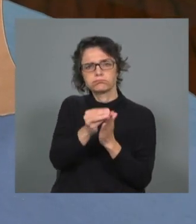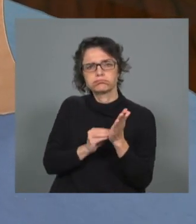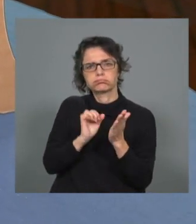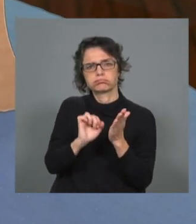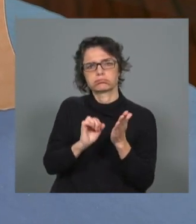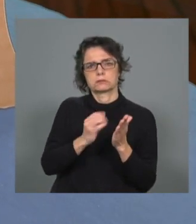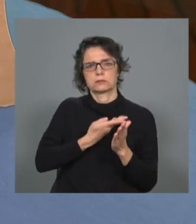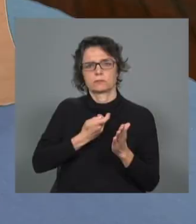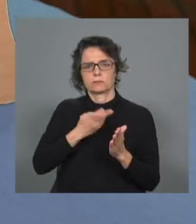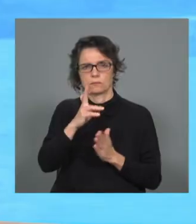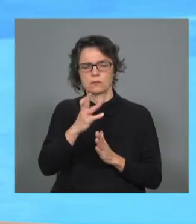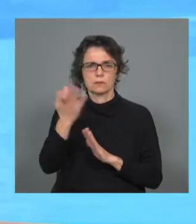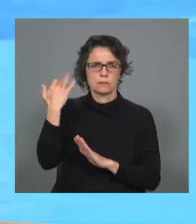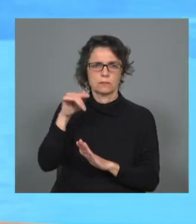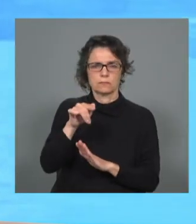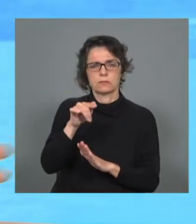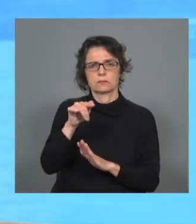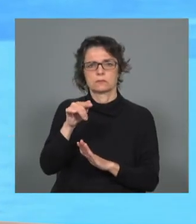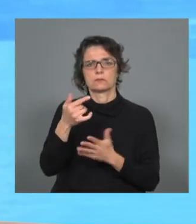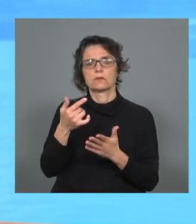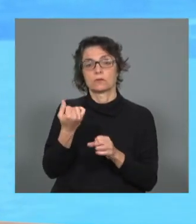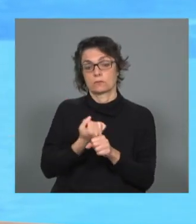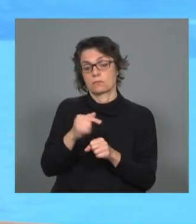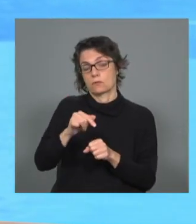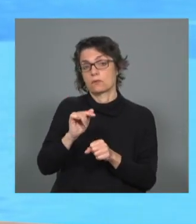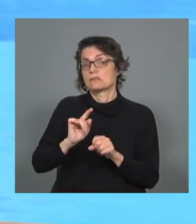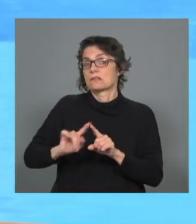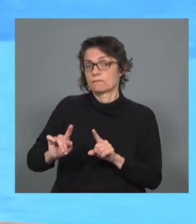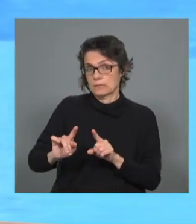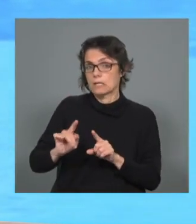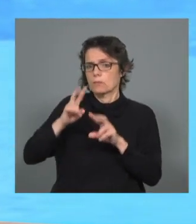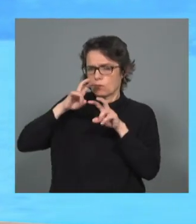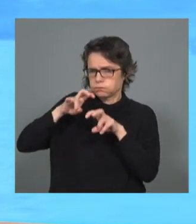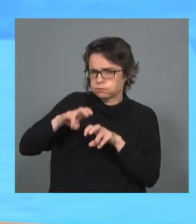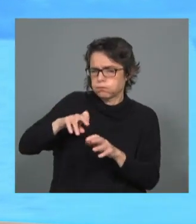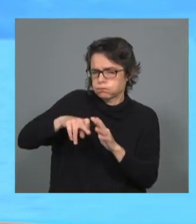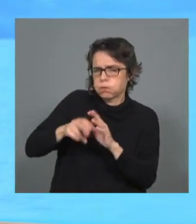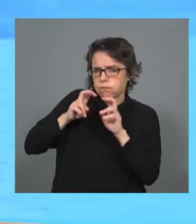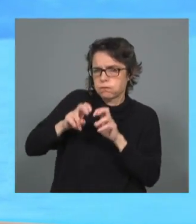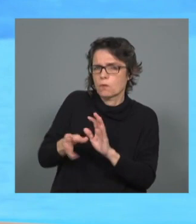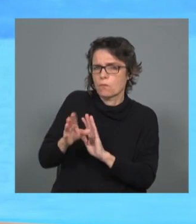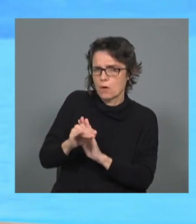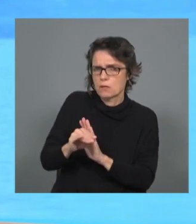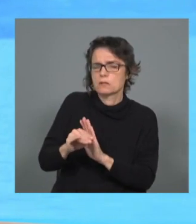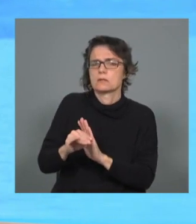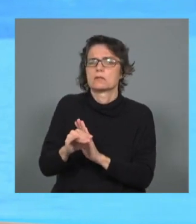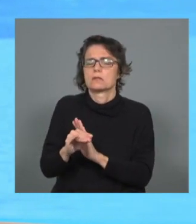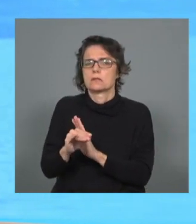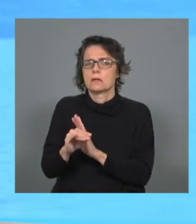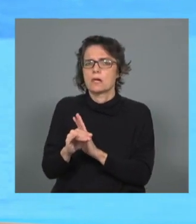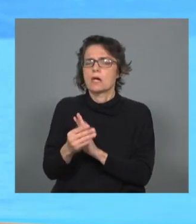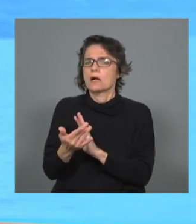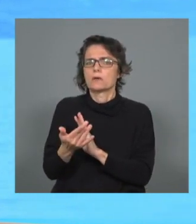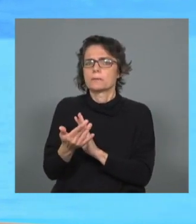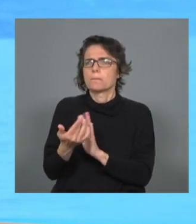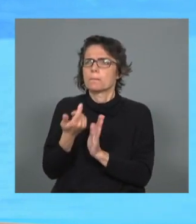algo distante, porque este trabalho já é outra coisa, não é? Aprofundou bastante aquilo que tinha sido um estudo inicial. Porque é